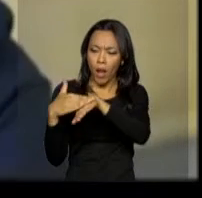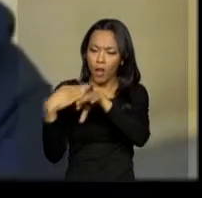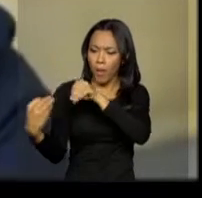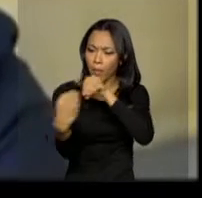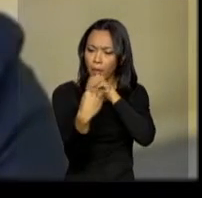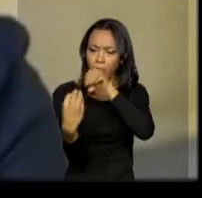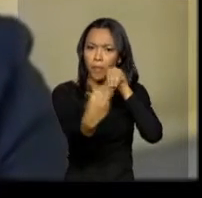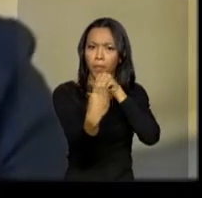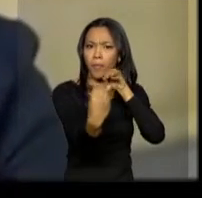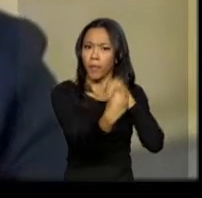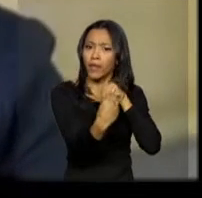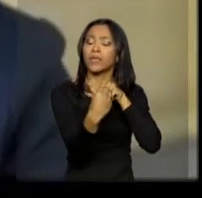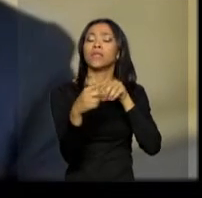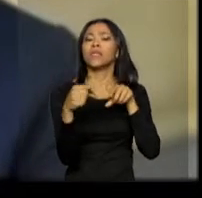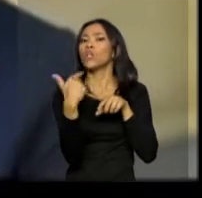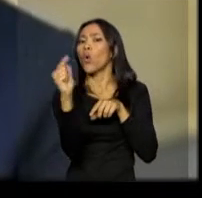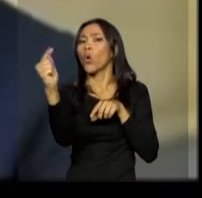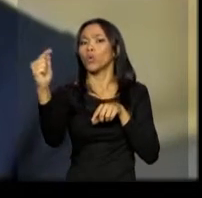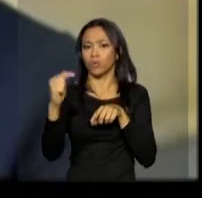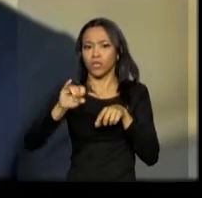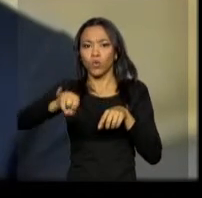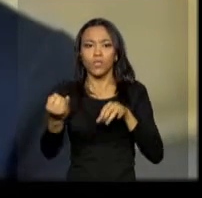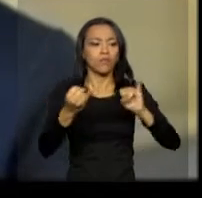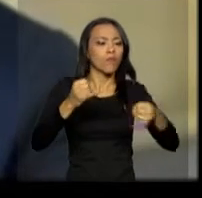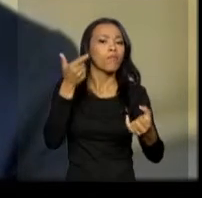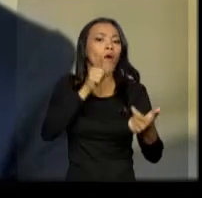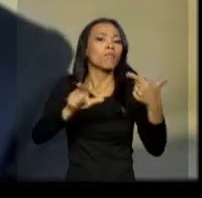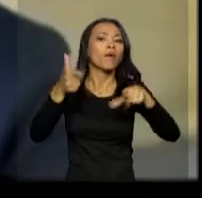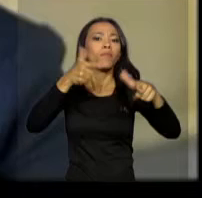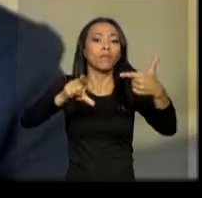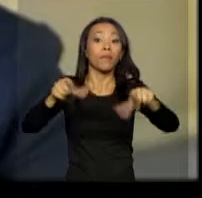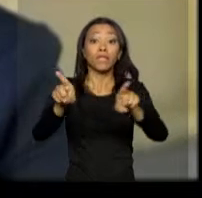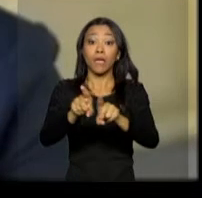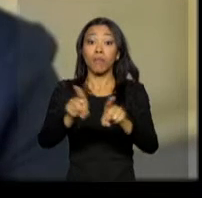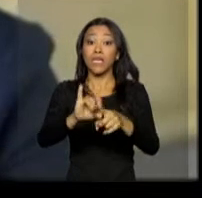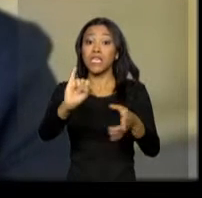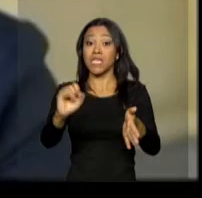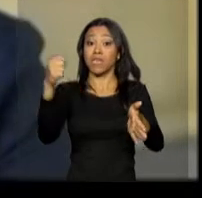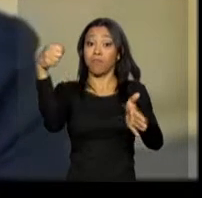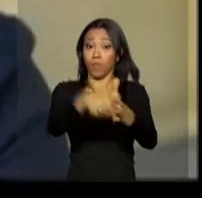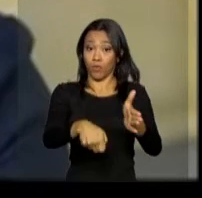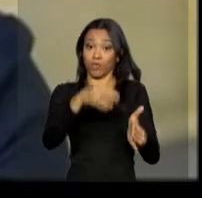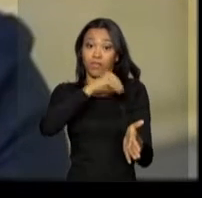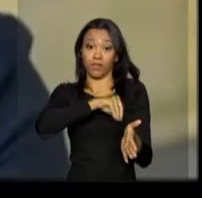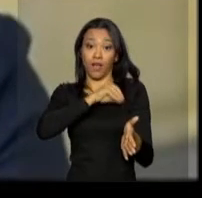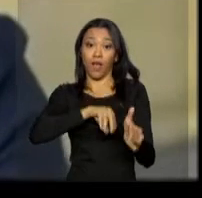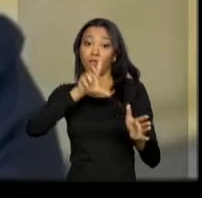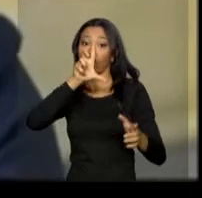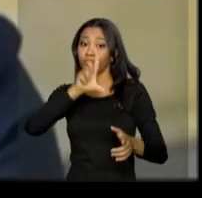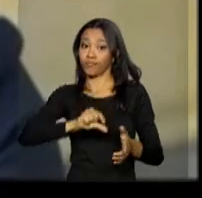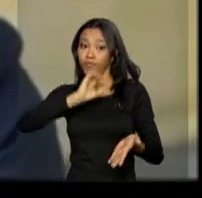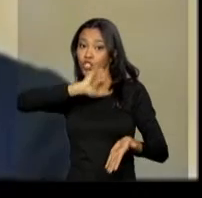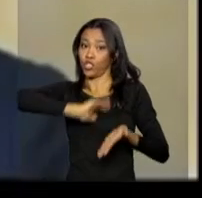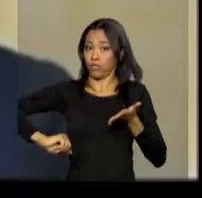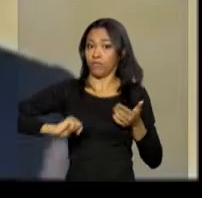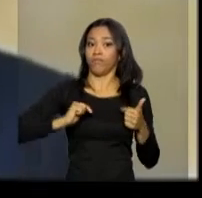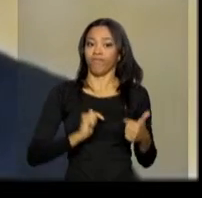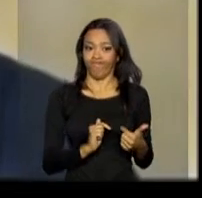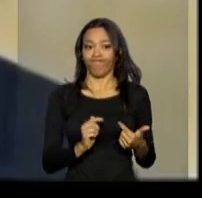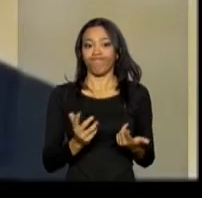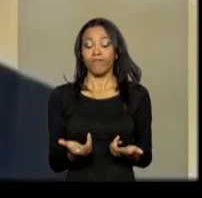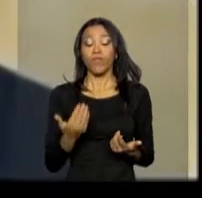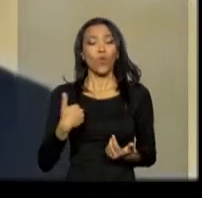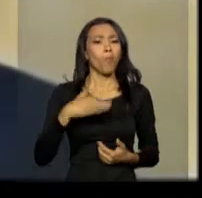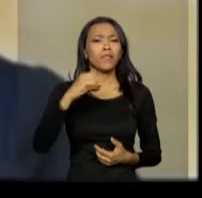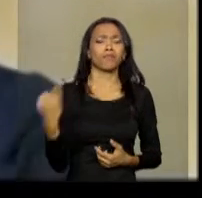trabalhadores, entre outras vantagens, obtiveram isenção do imposto de renda na participação dos lucros e resultados. O